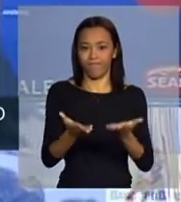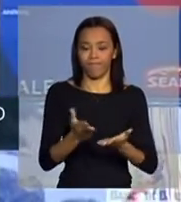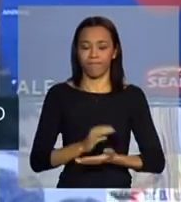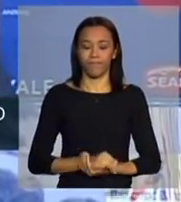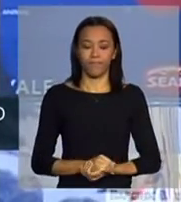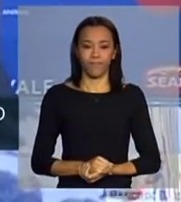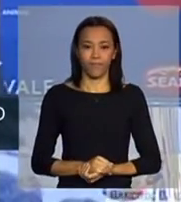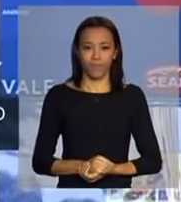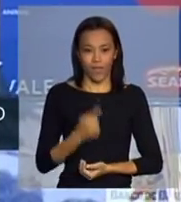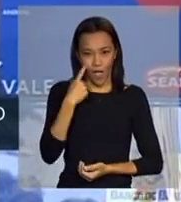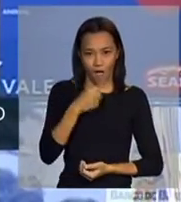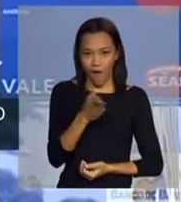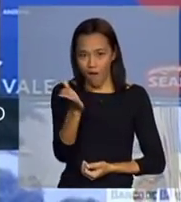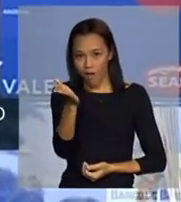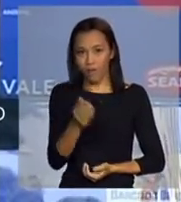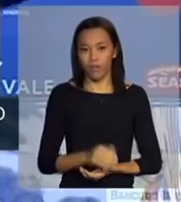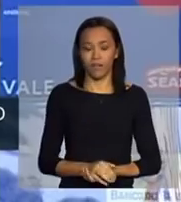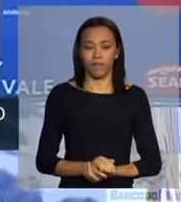Está lá o Djalma,